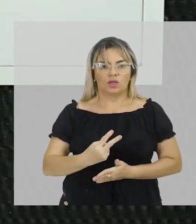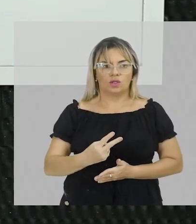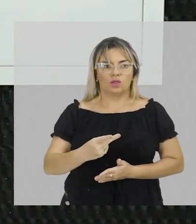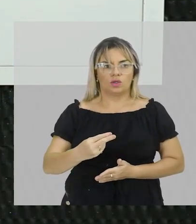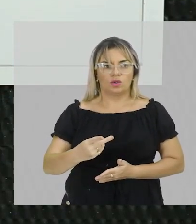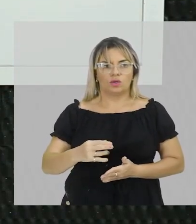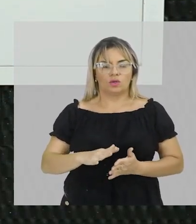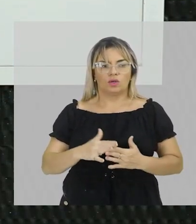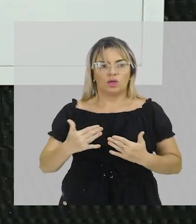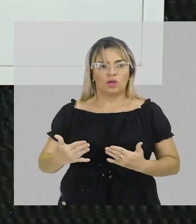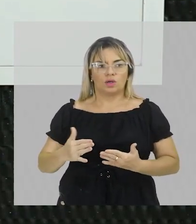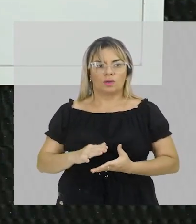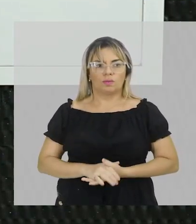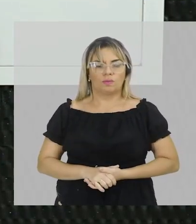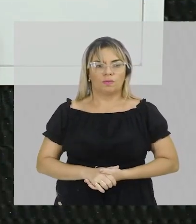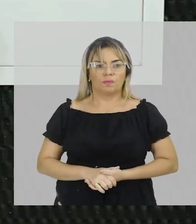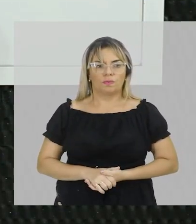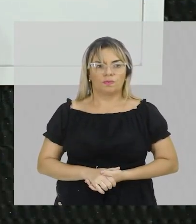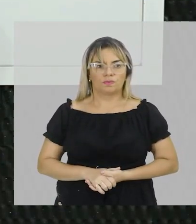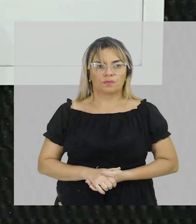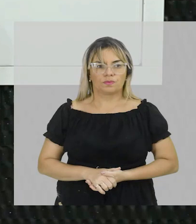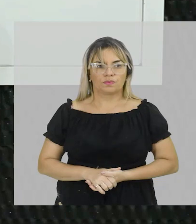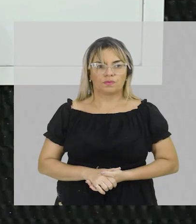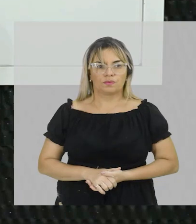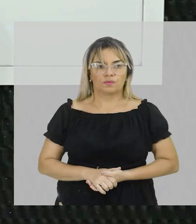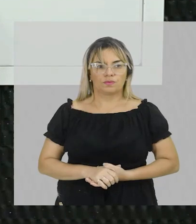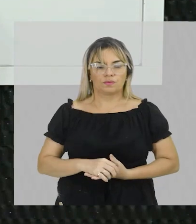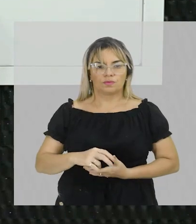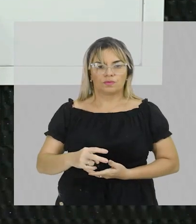24 metros por hora.